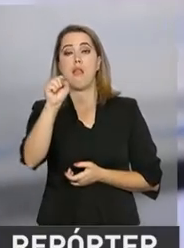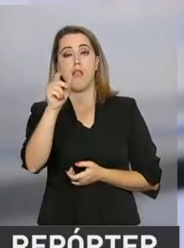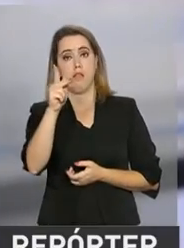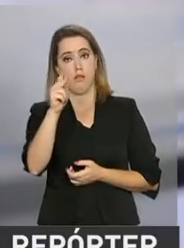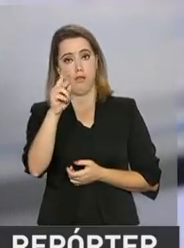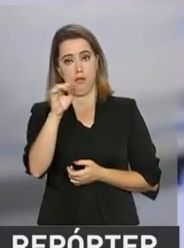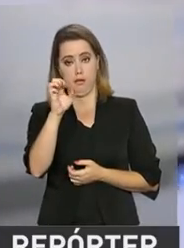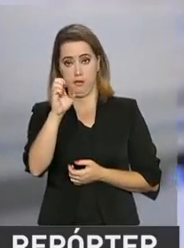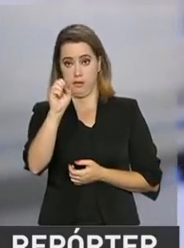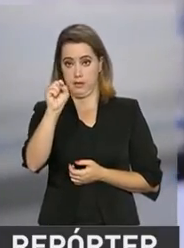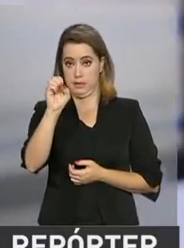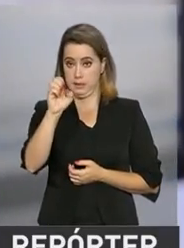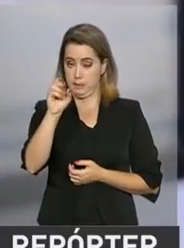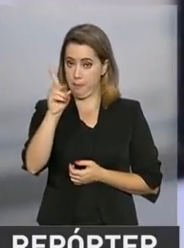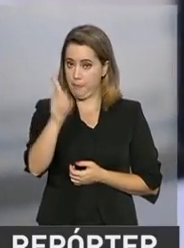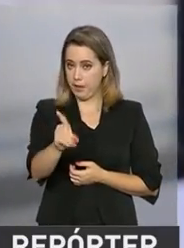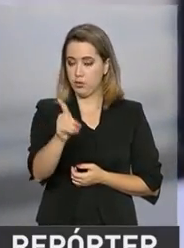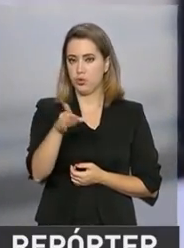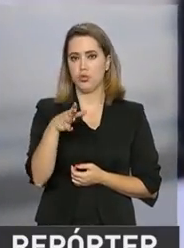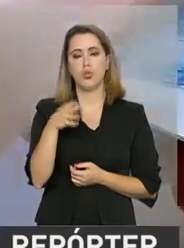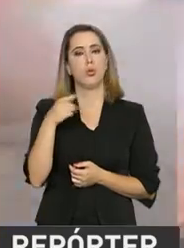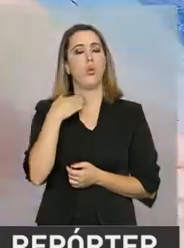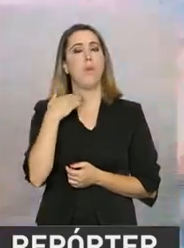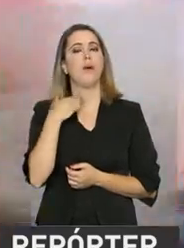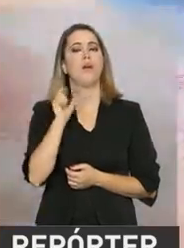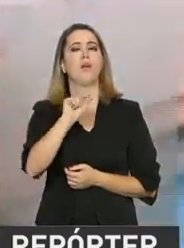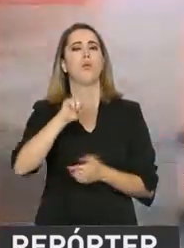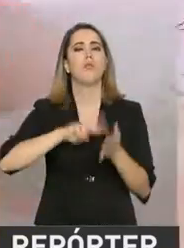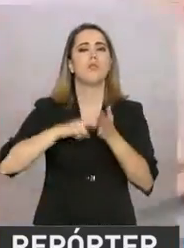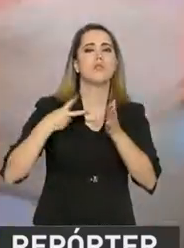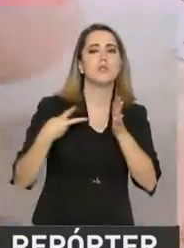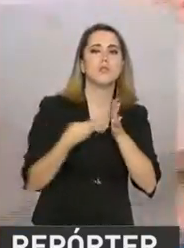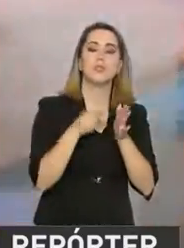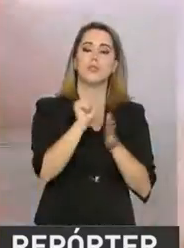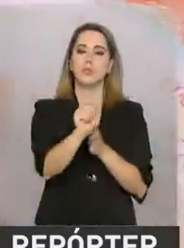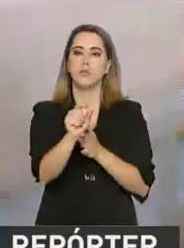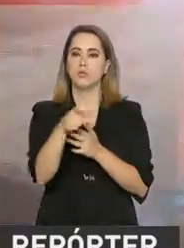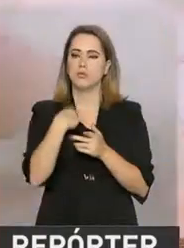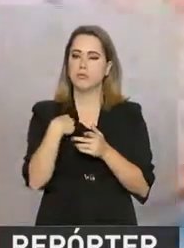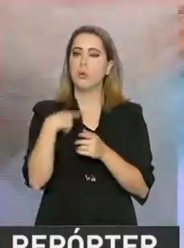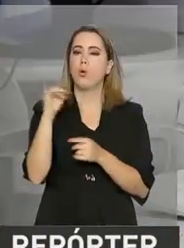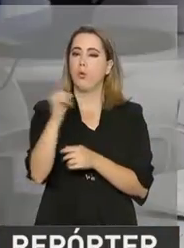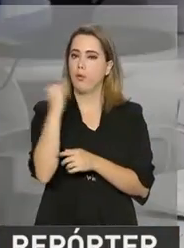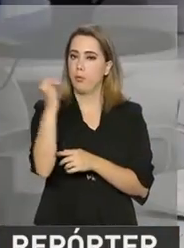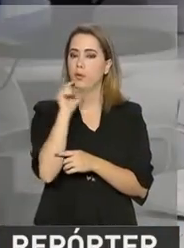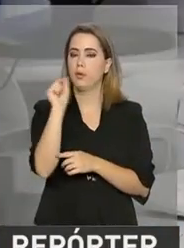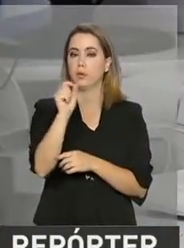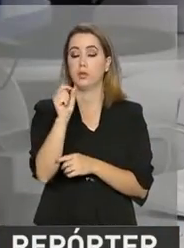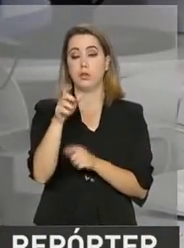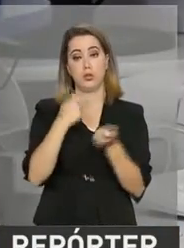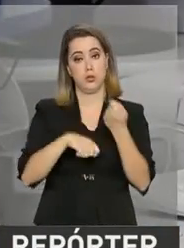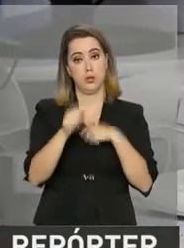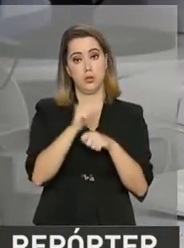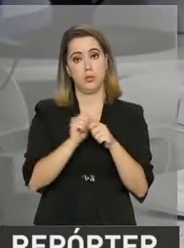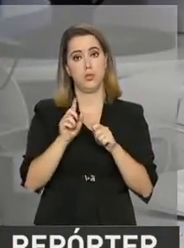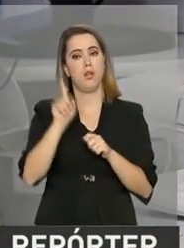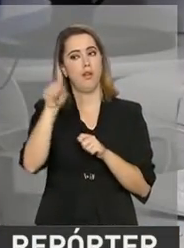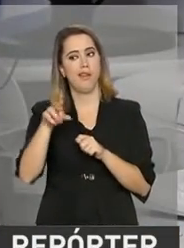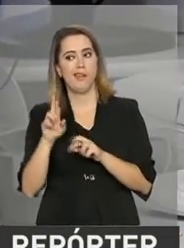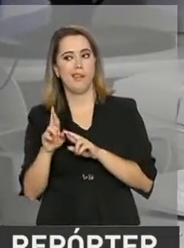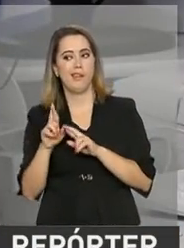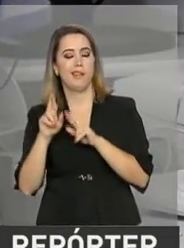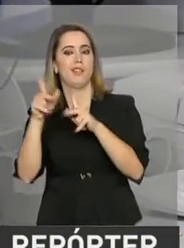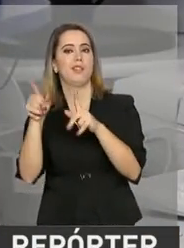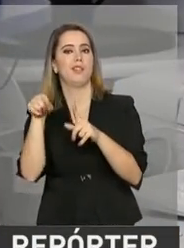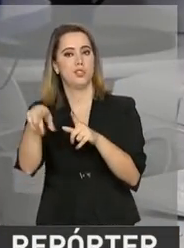explica um conceito importante na economia e que afeta o bolso de muita gente é a diferença entre o custo do